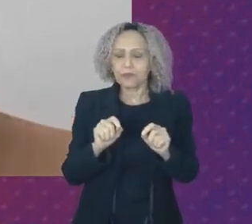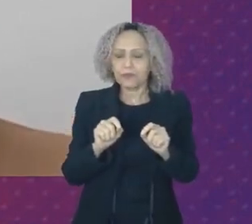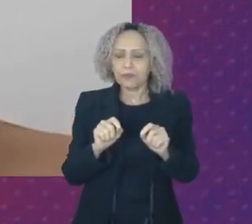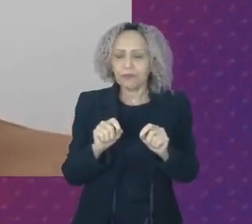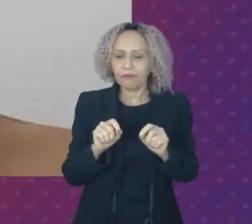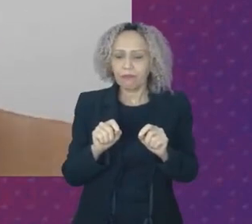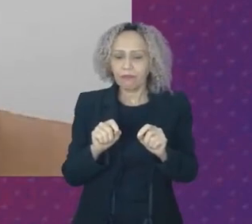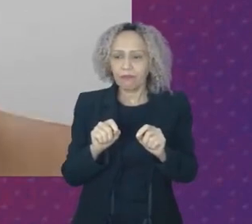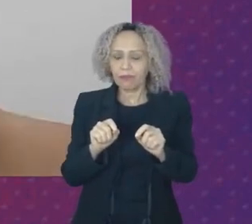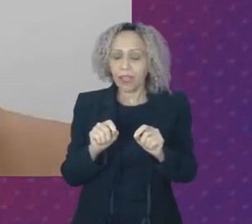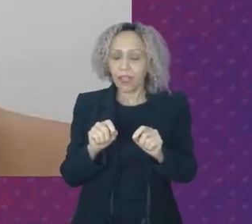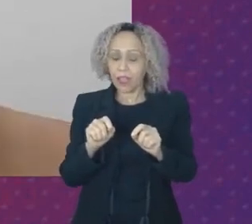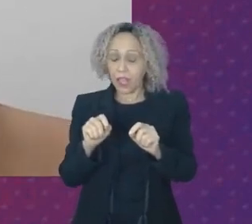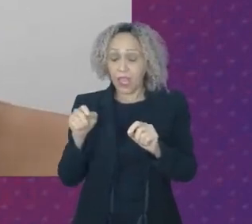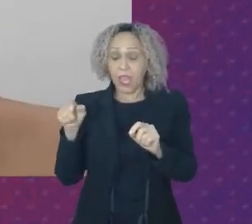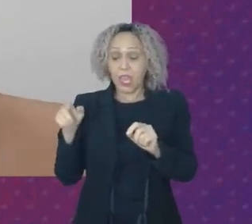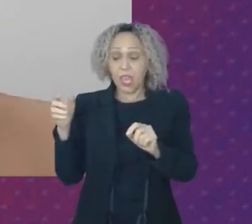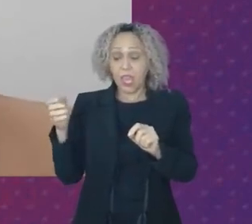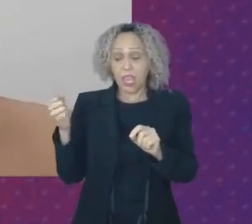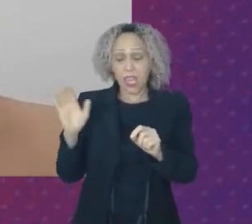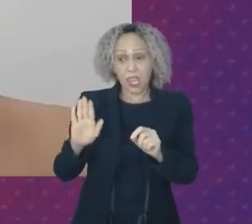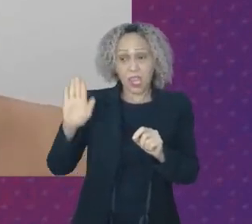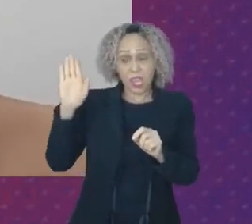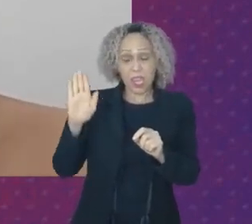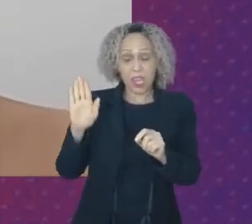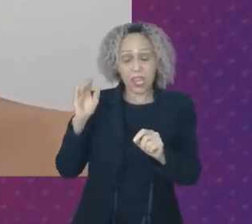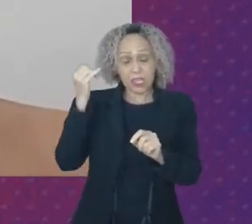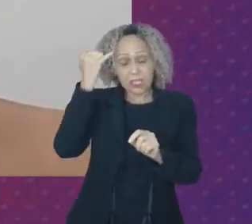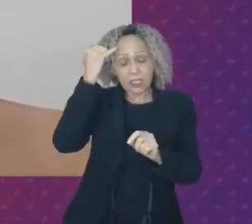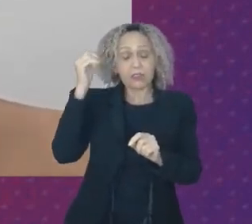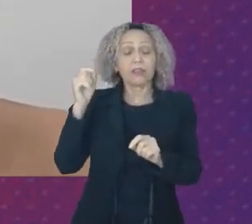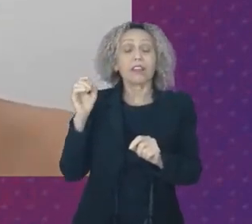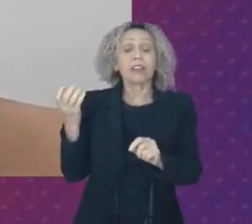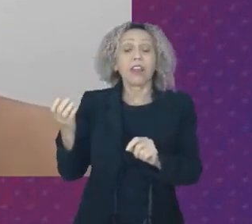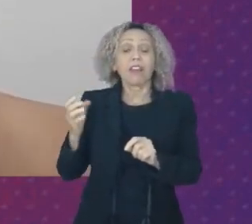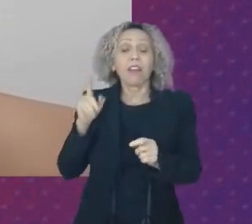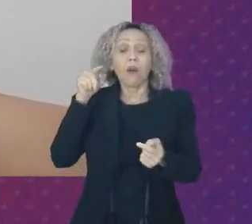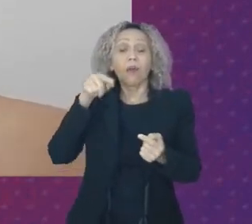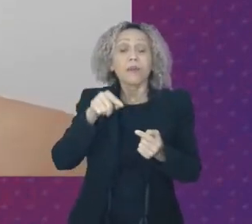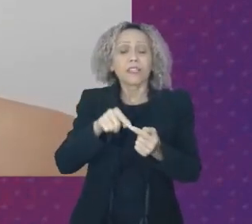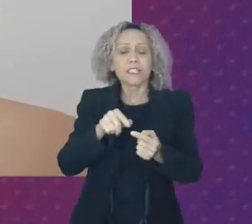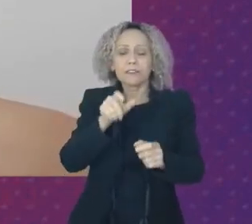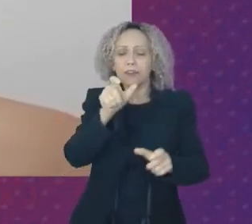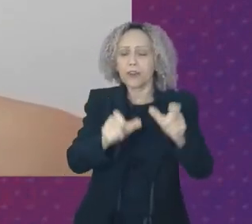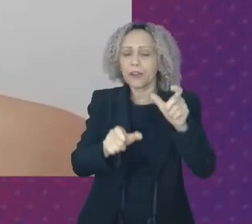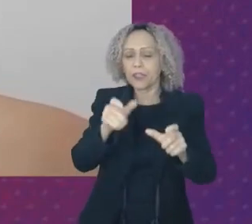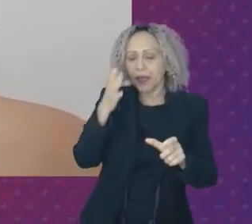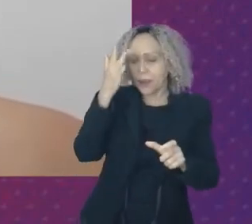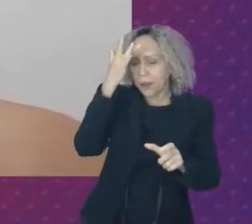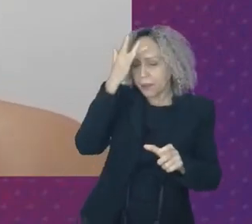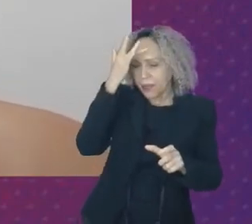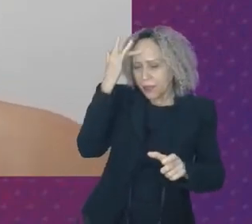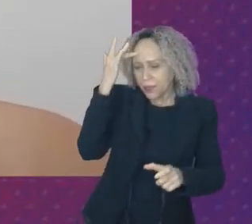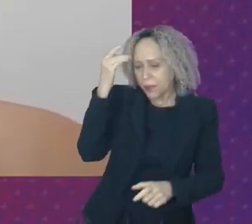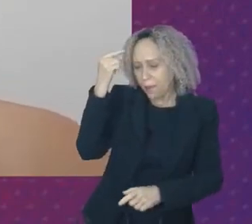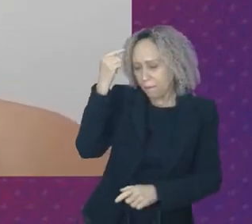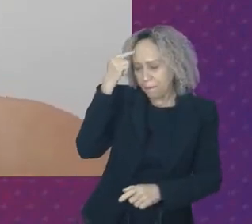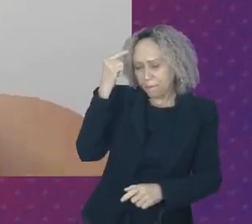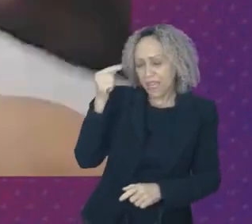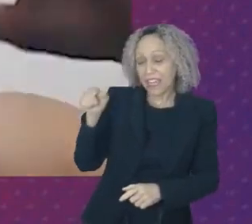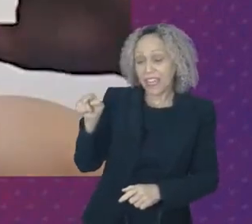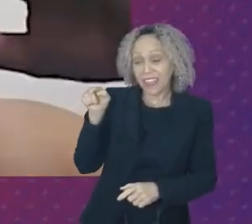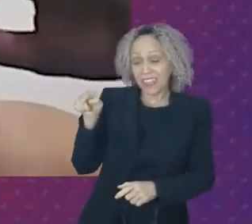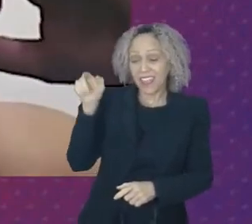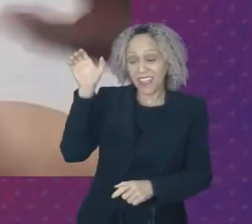o espectador, o eleitorado, pensar em uma revolução, basicamente. Você está